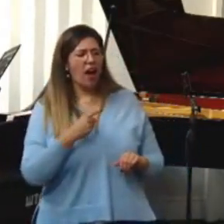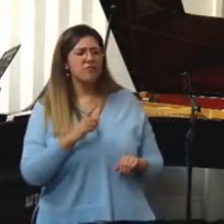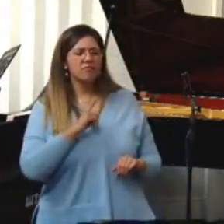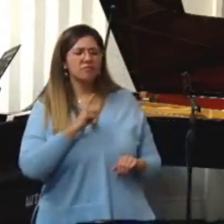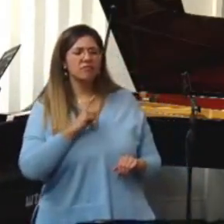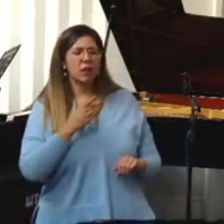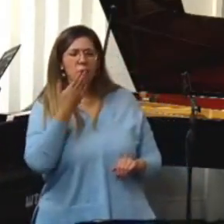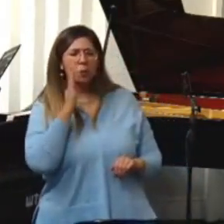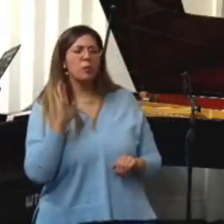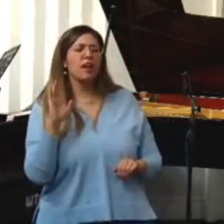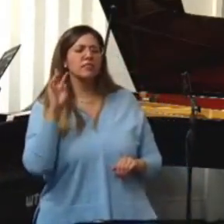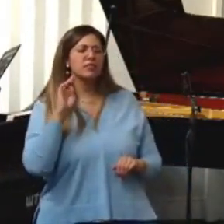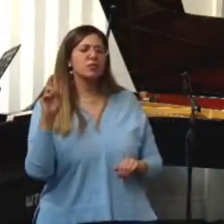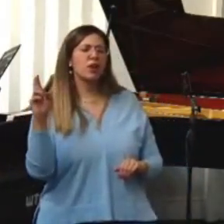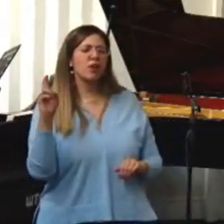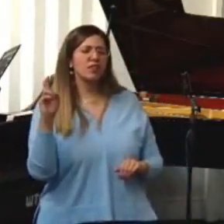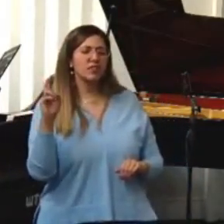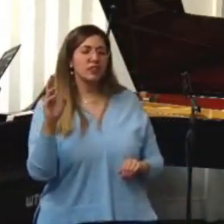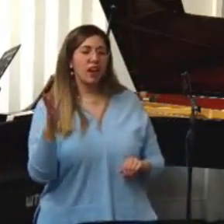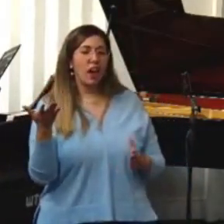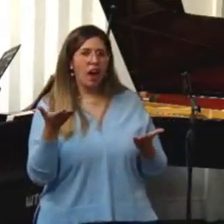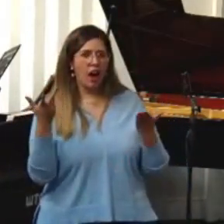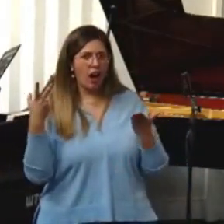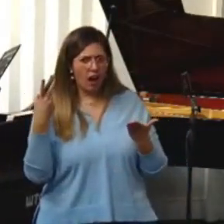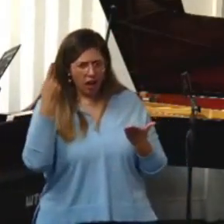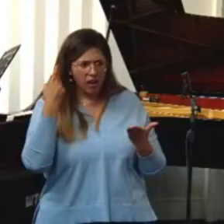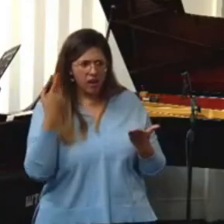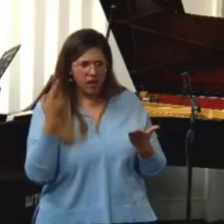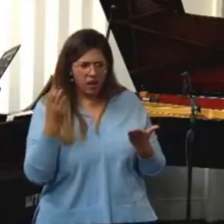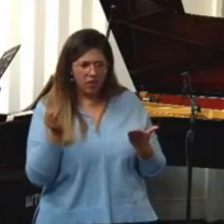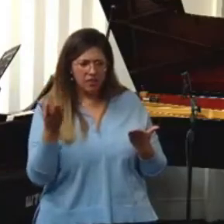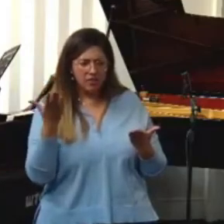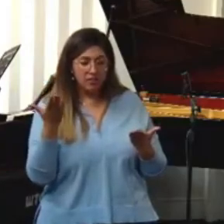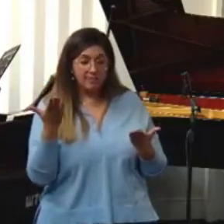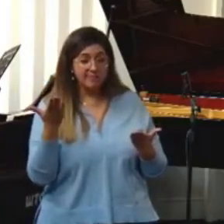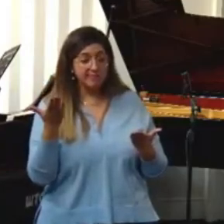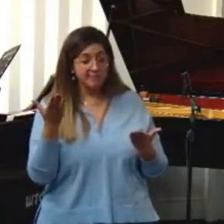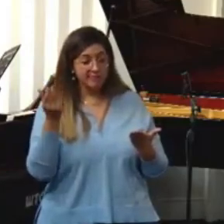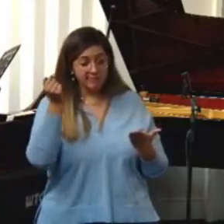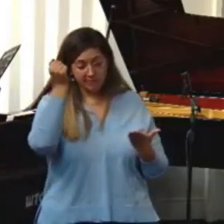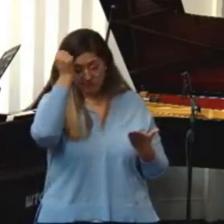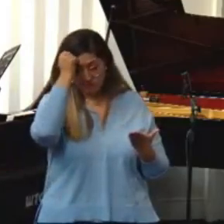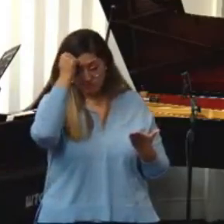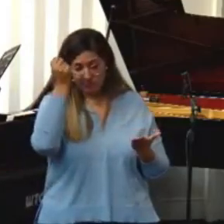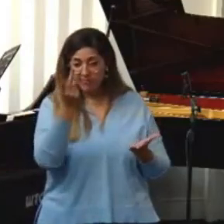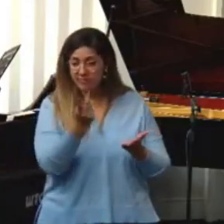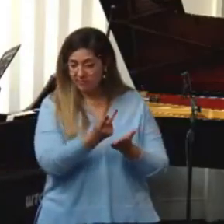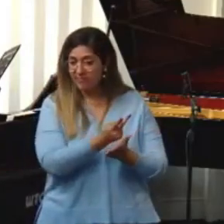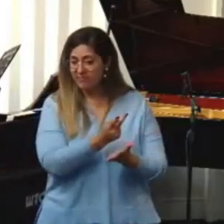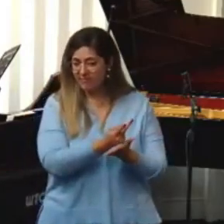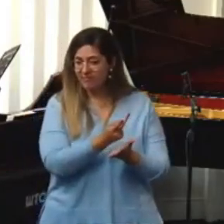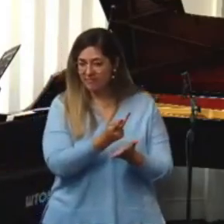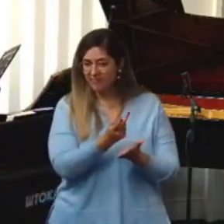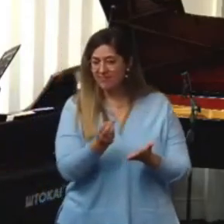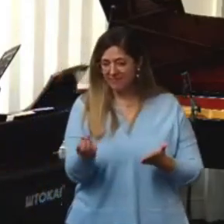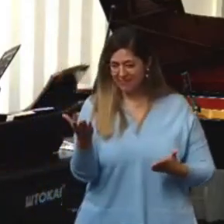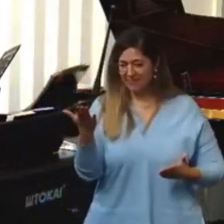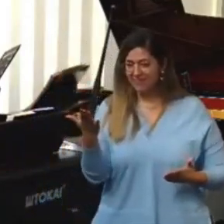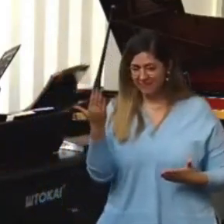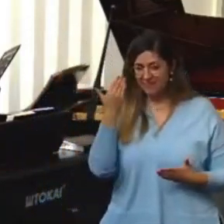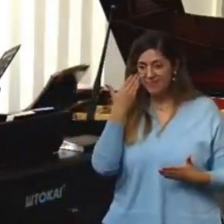coisa muito grave contra Deus. Então, o voto tinha a ver com isso, tinha a ver com o testemunho que se